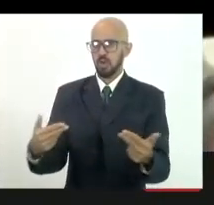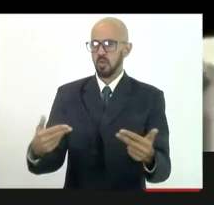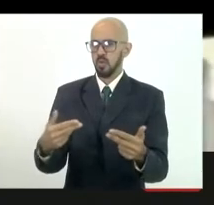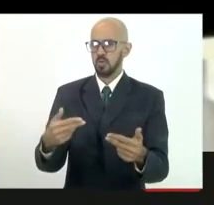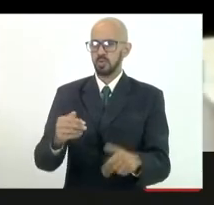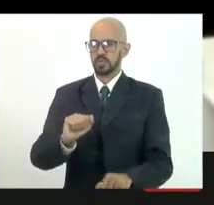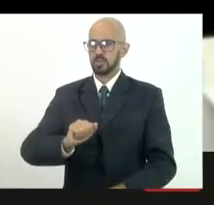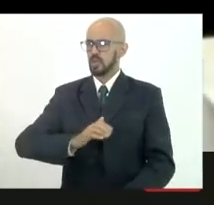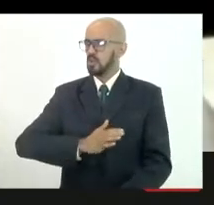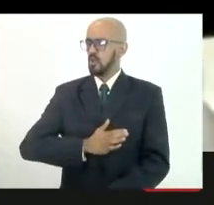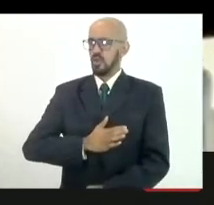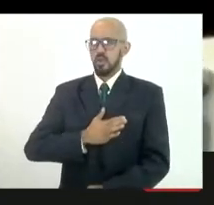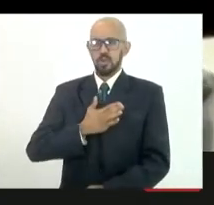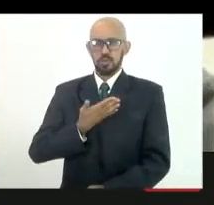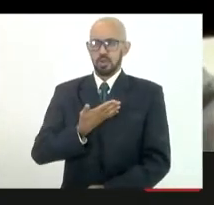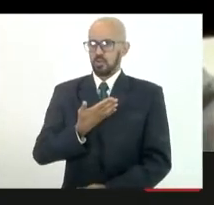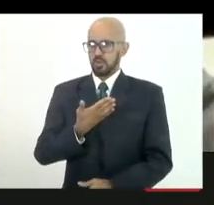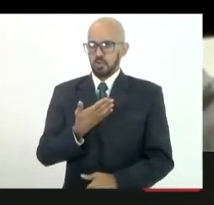desagradáveis,